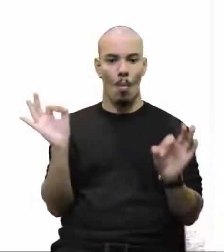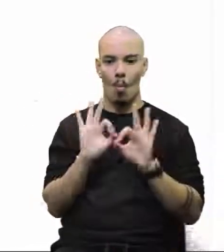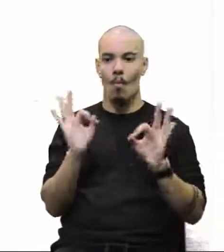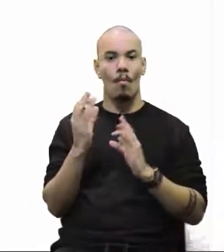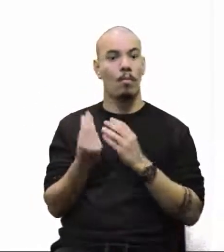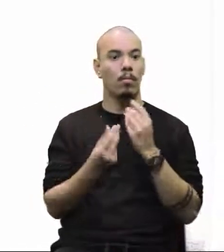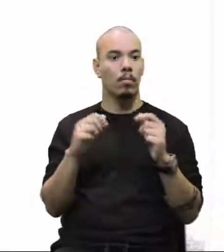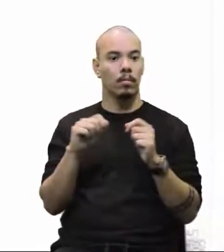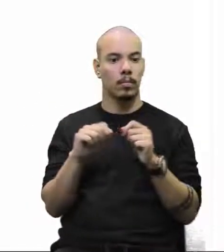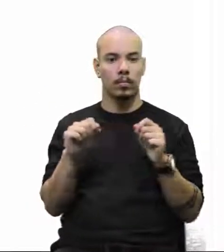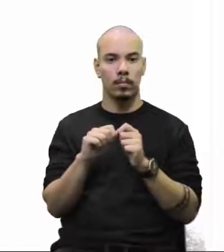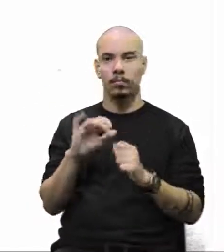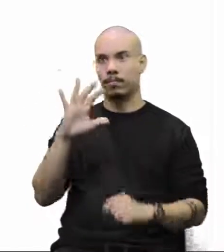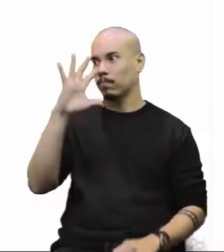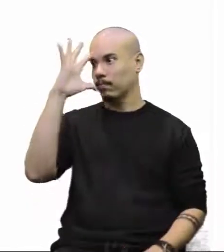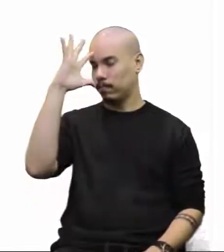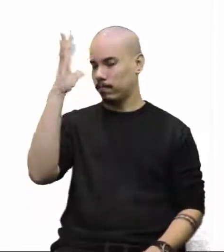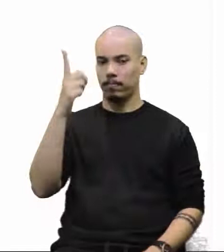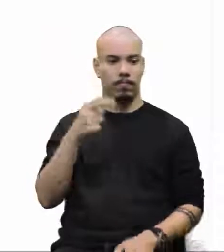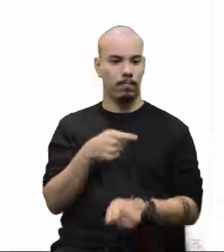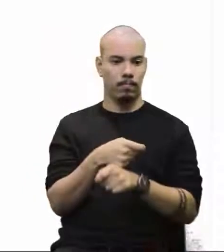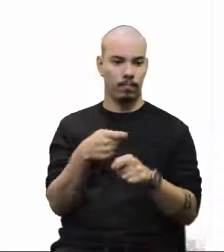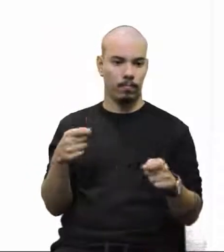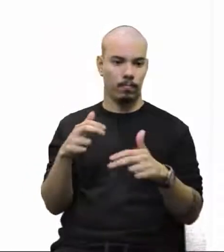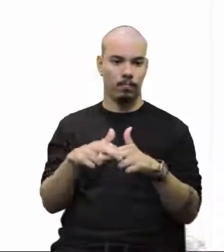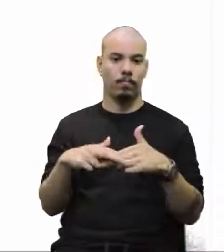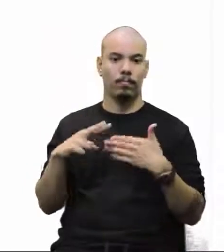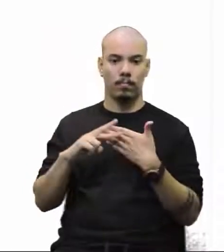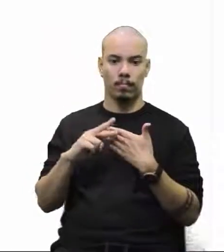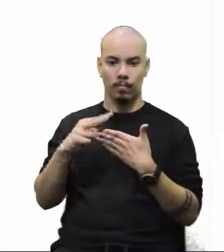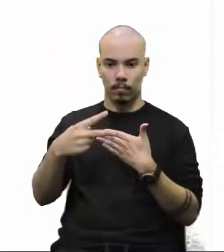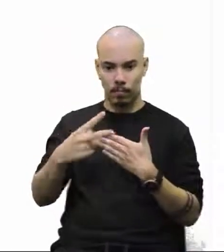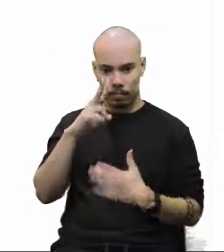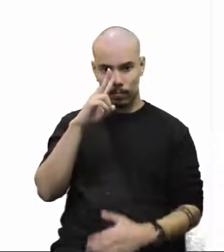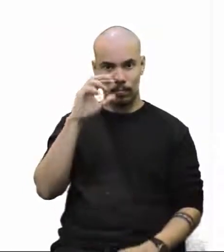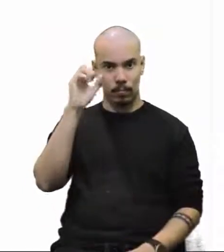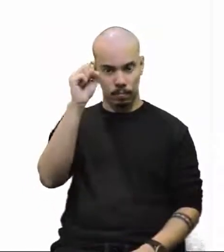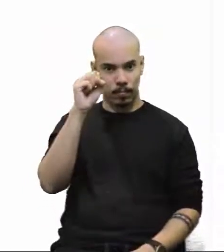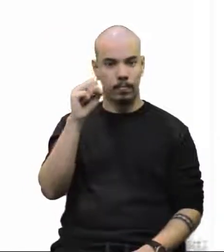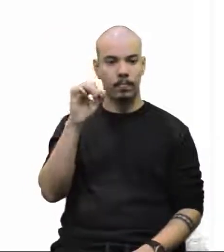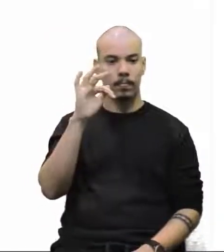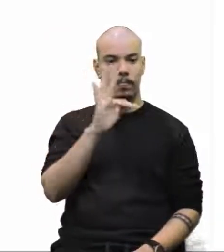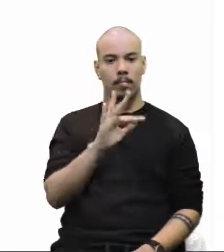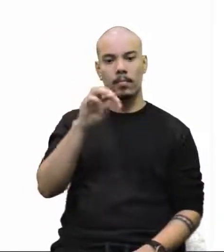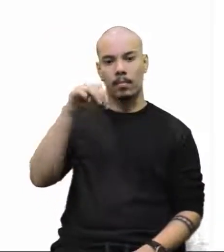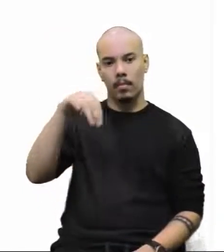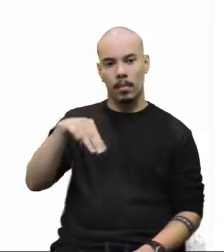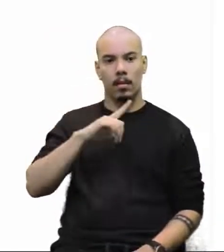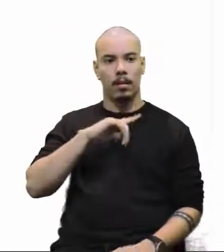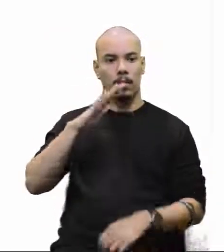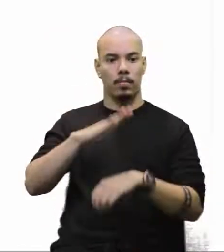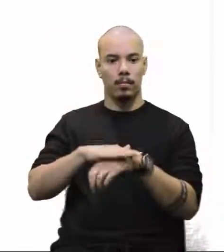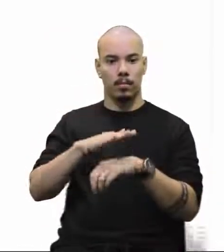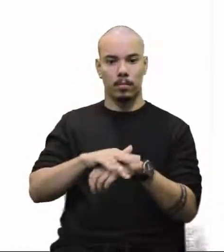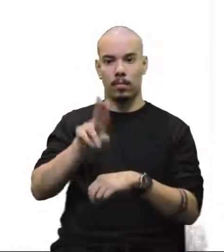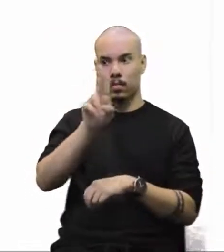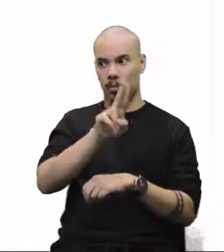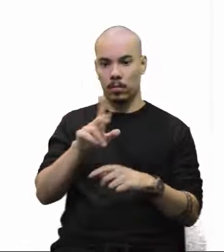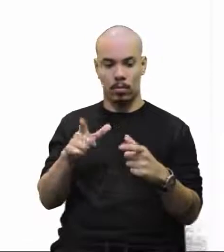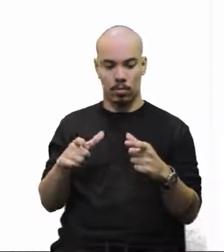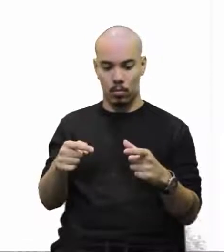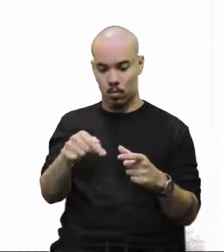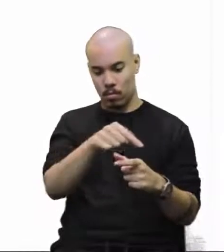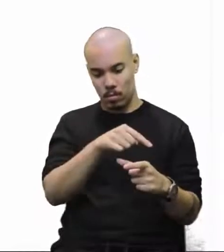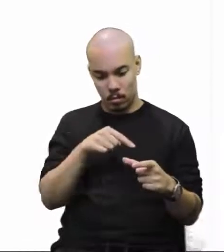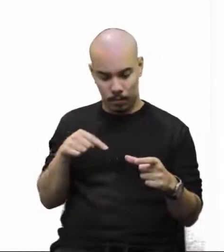elétrica passar ali do nada, né? Consequentemente, a força magnética, que age sobre o disco. Ela vai agir